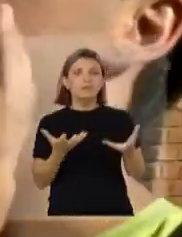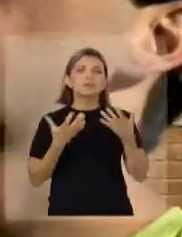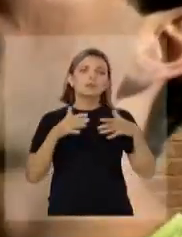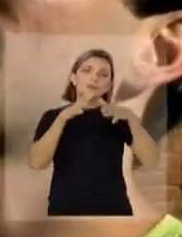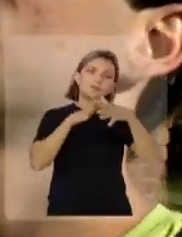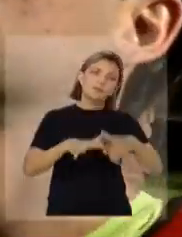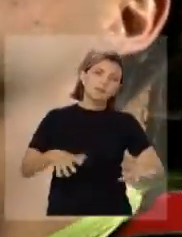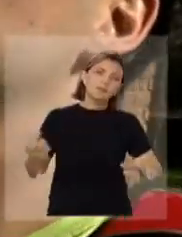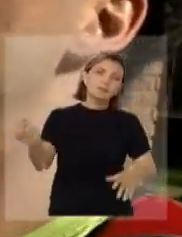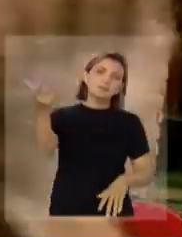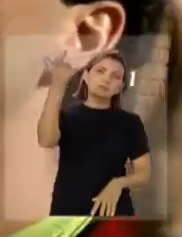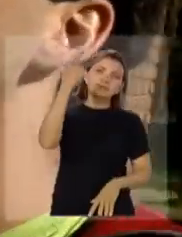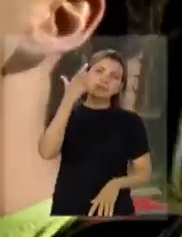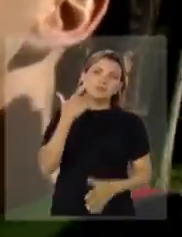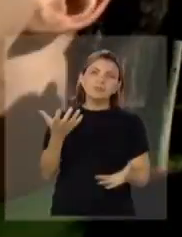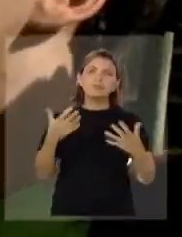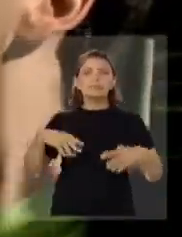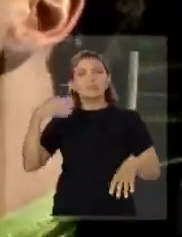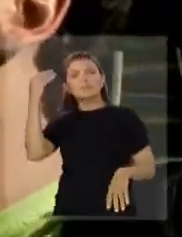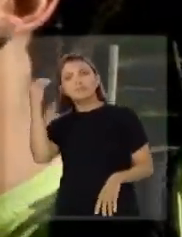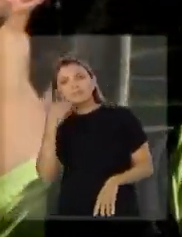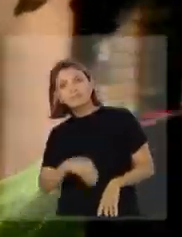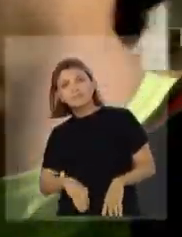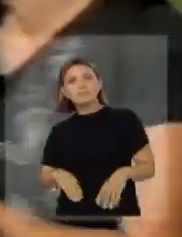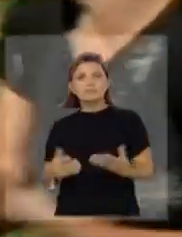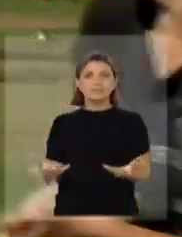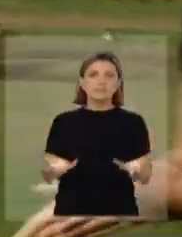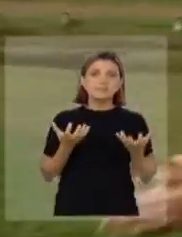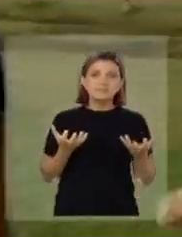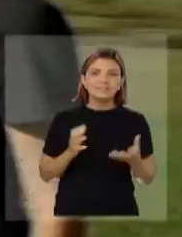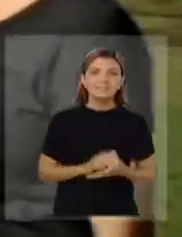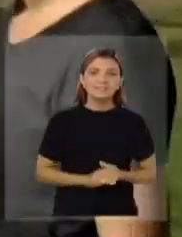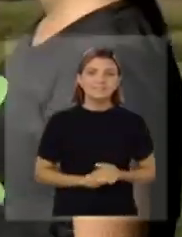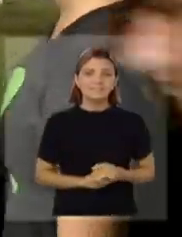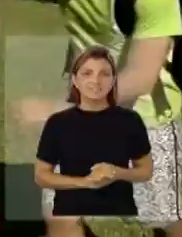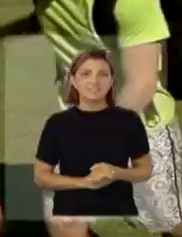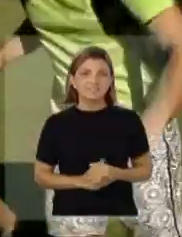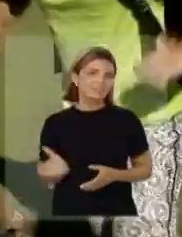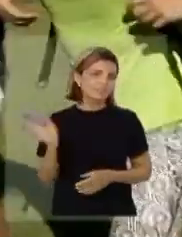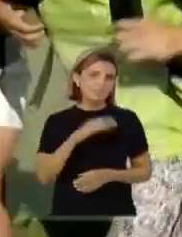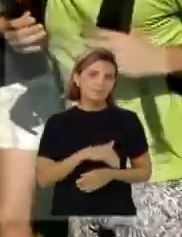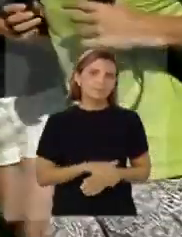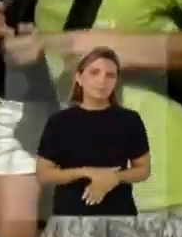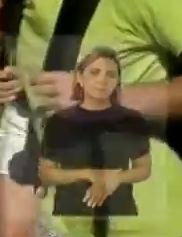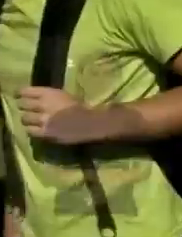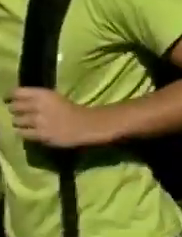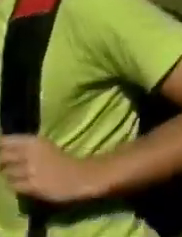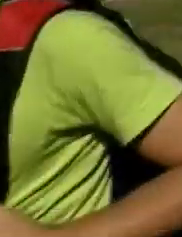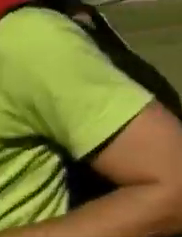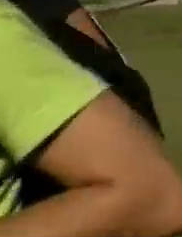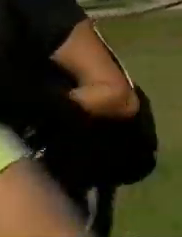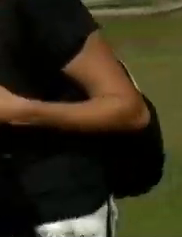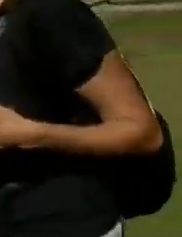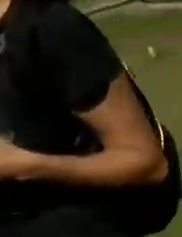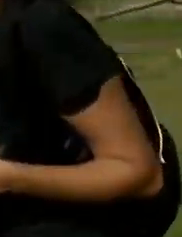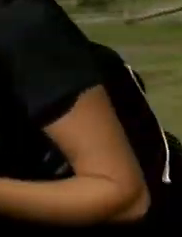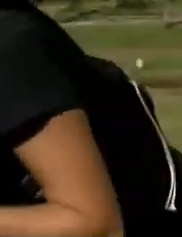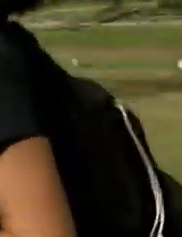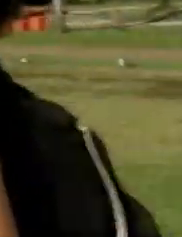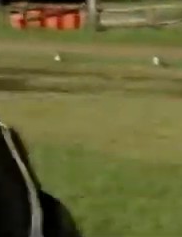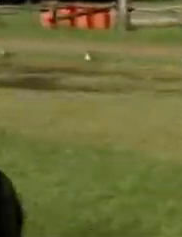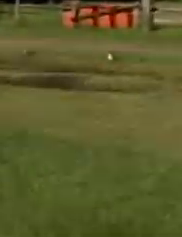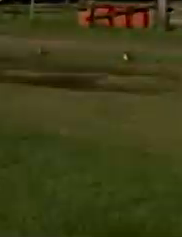Eu quero mar, sol, praia, eu quero preguiça! Aê! Vambora! Olha lá, o pessoal